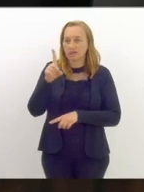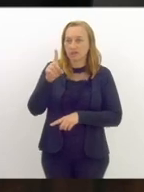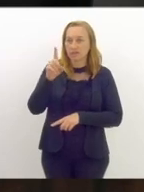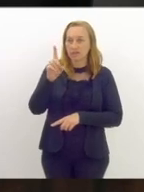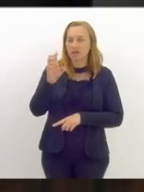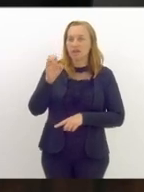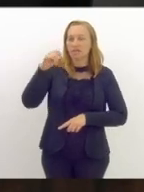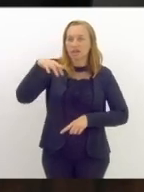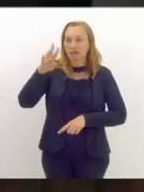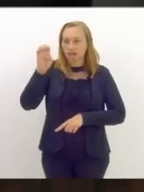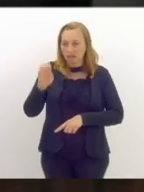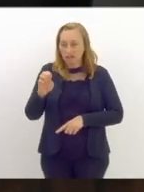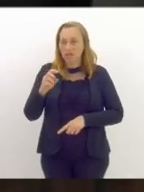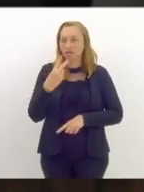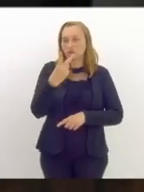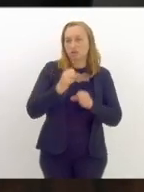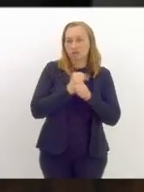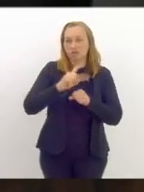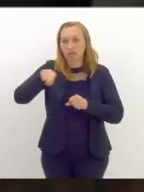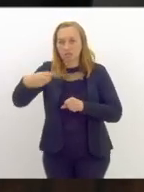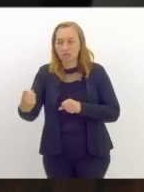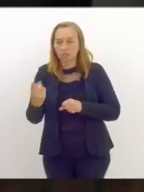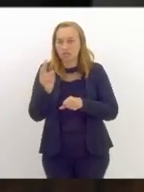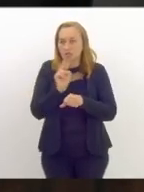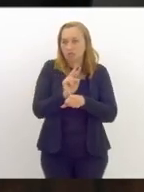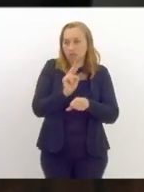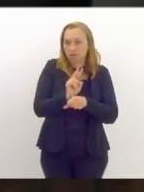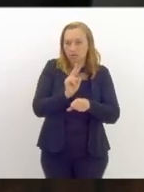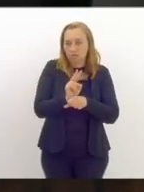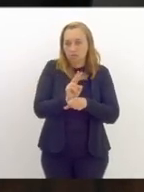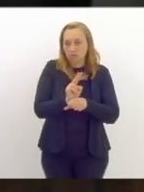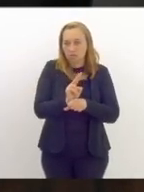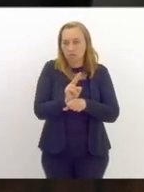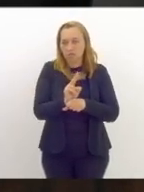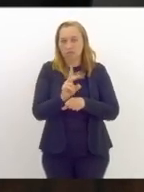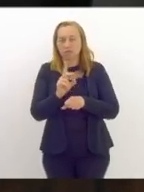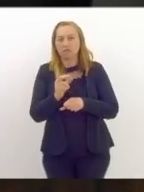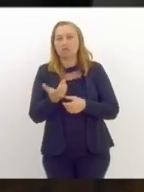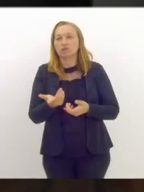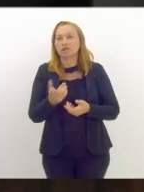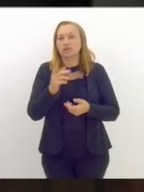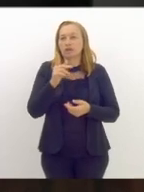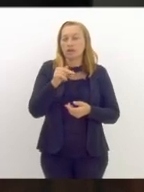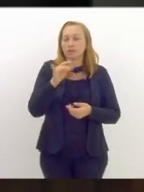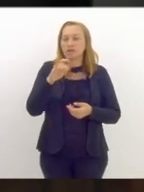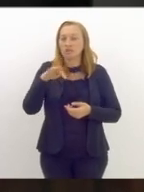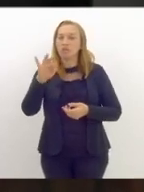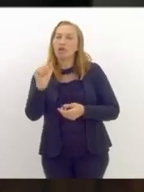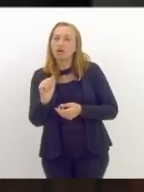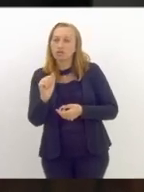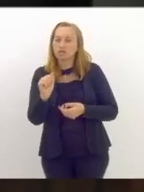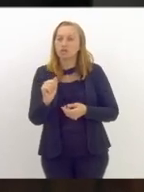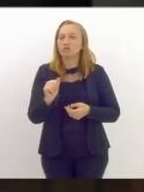depois, assumiu a Superintendência de Vigilância Epidemiológica e Ambiental. Em 2015, a